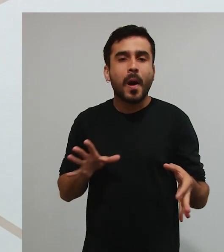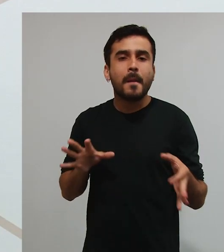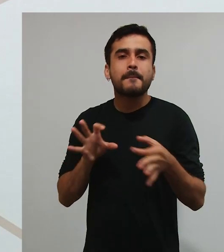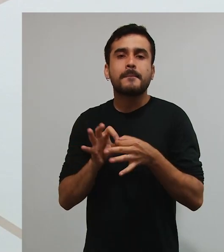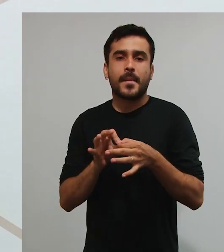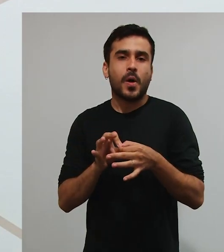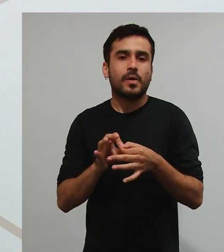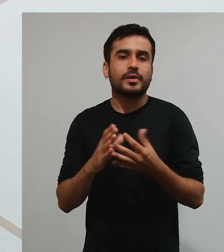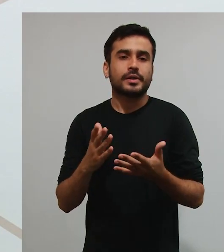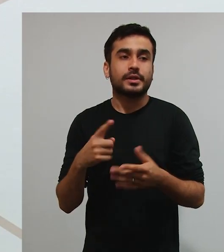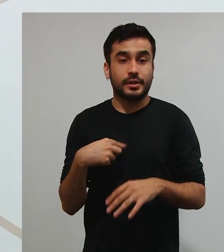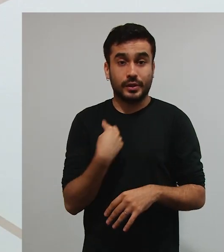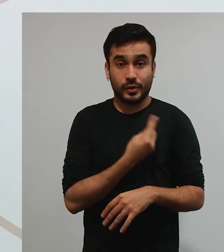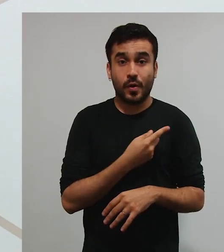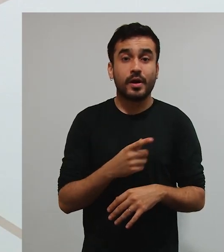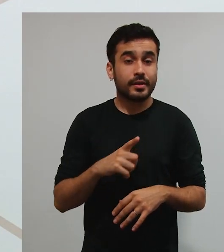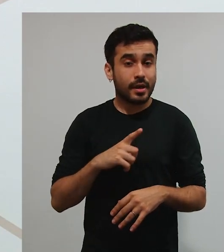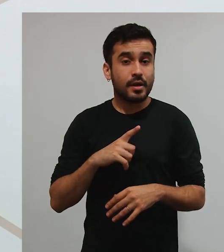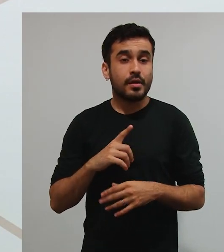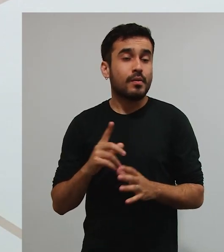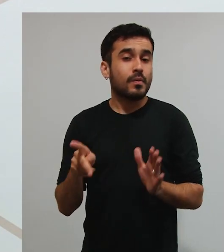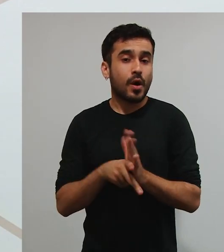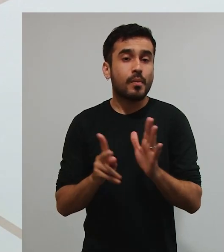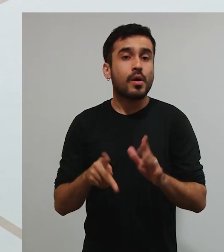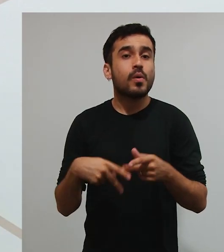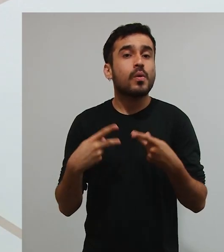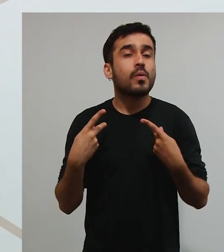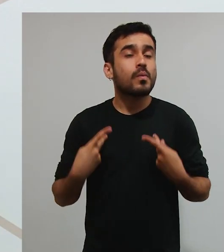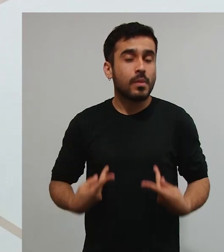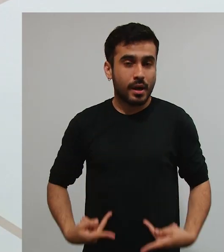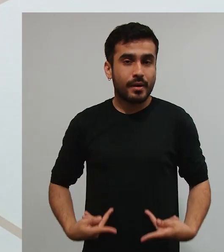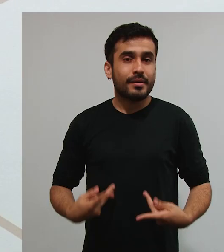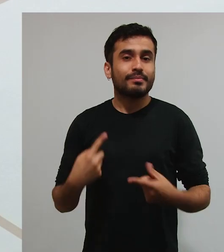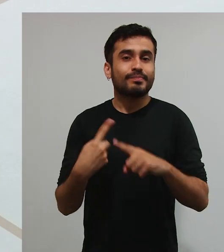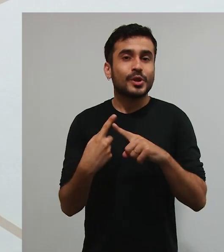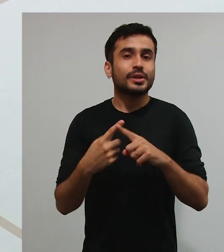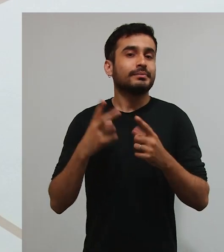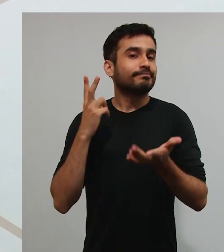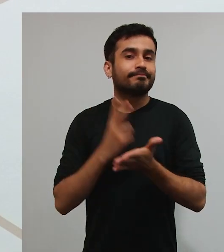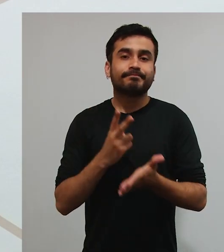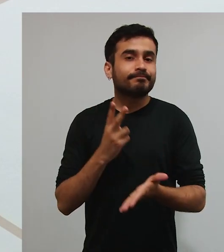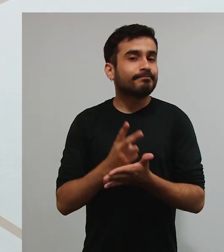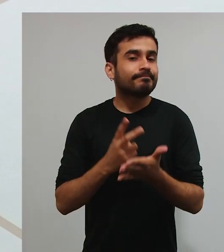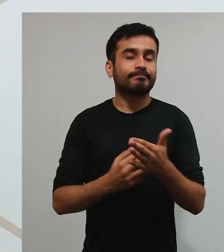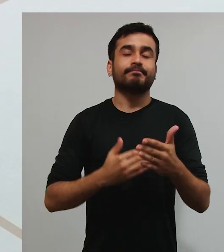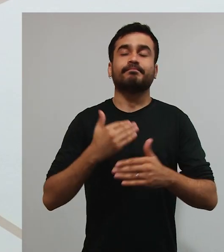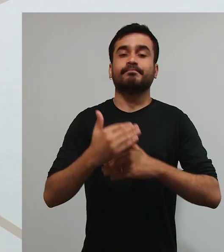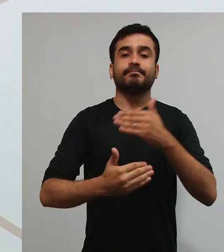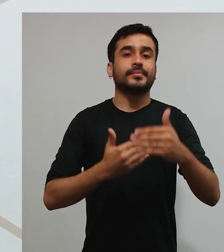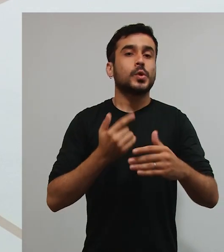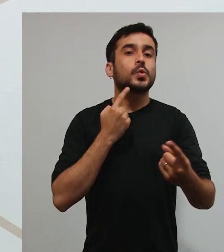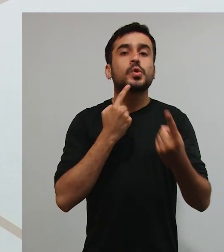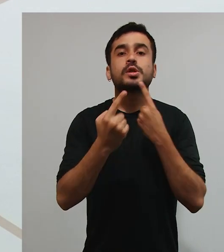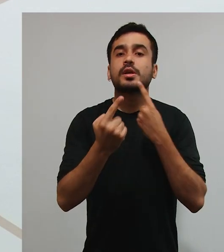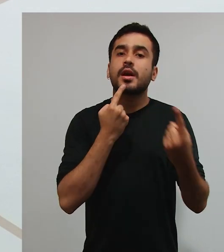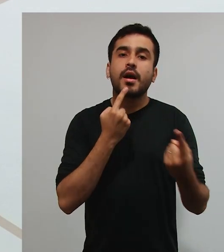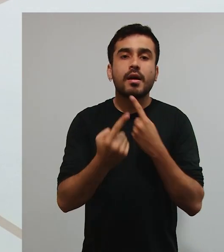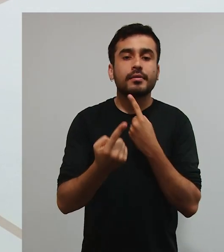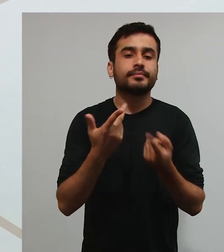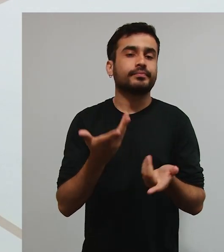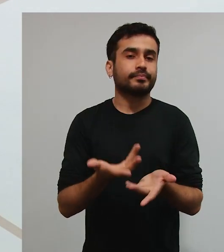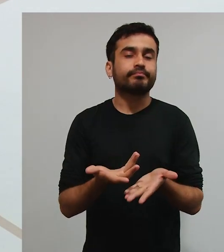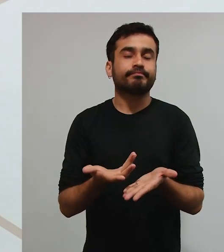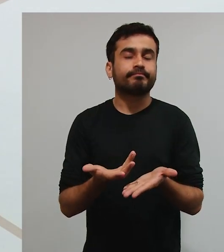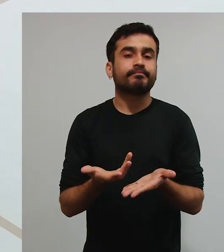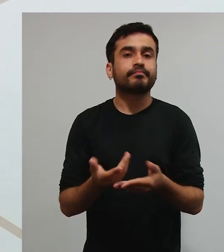acho assim, tão humanizado, e tão próximo. É uma aproximação que